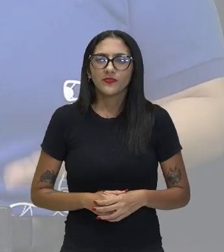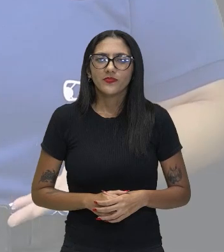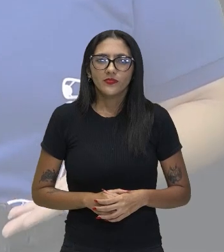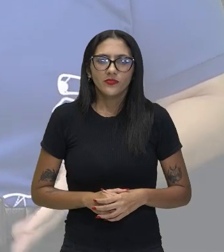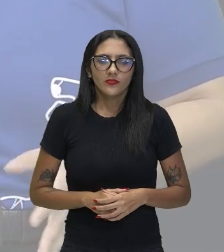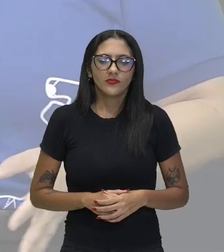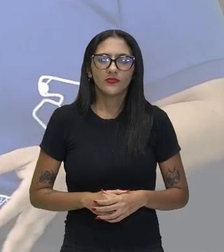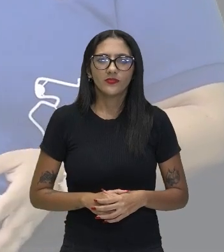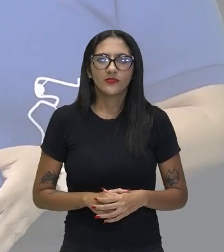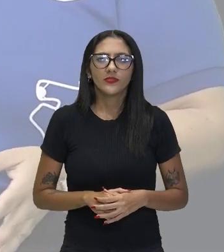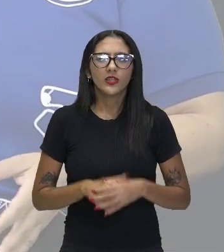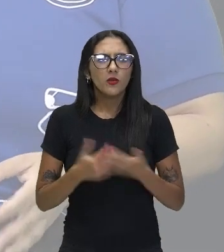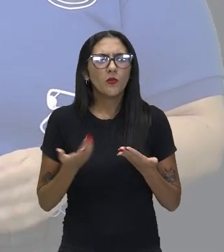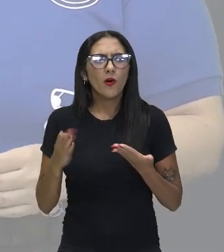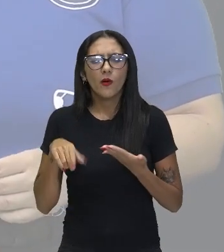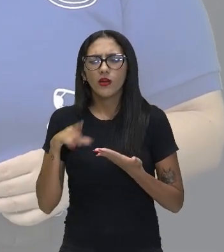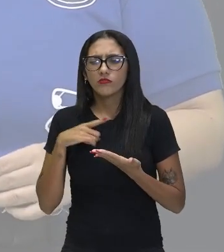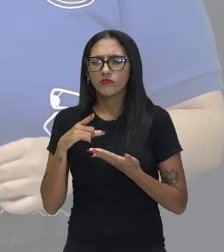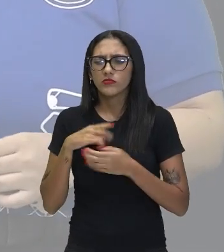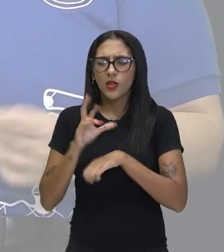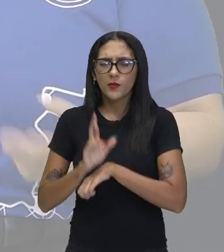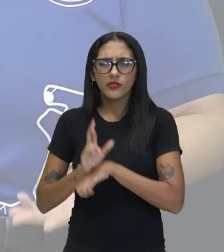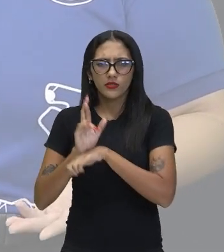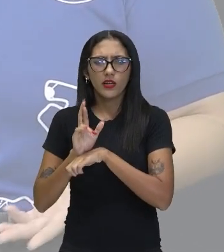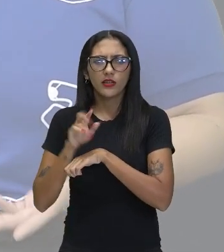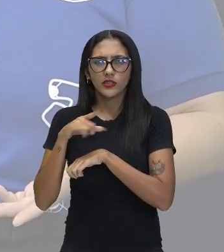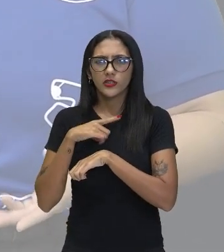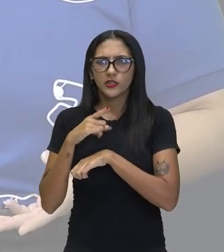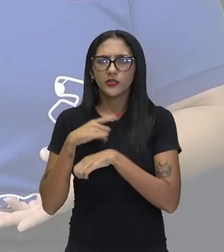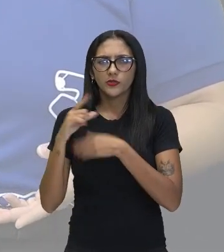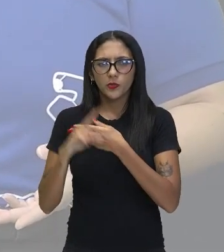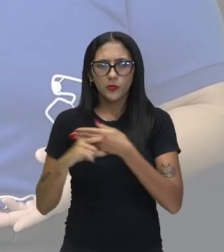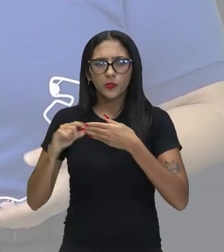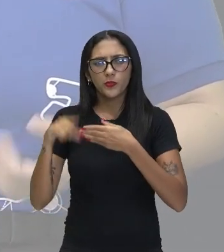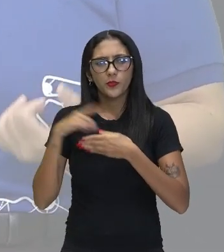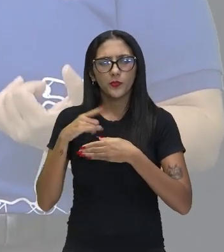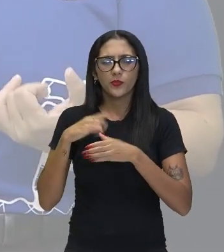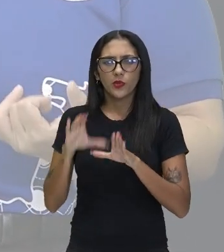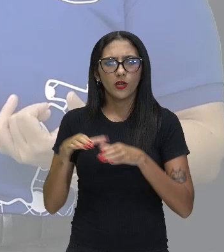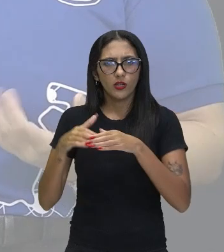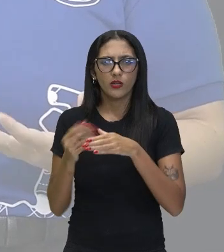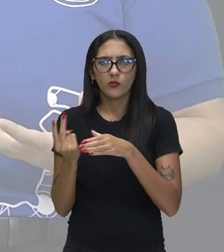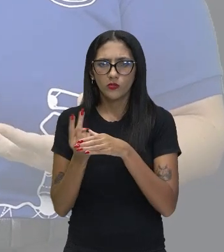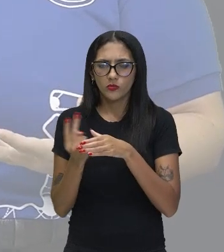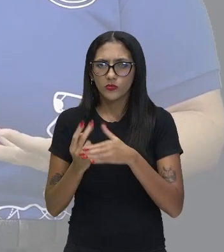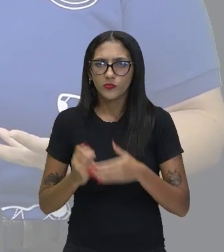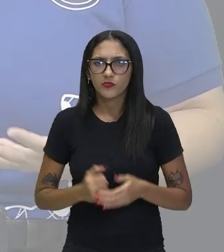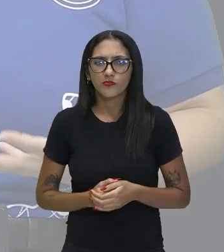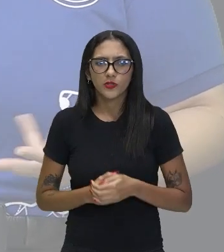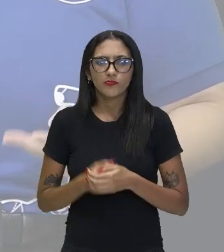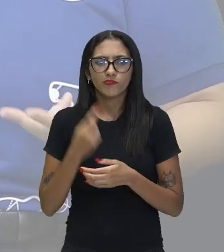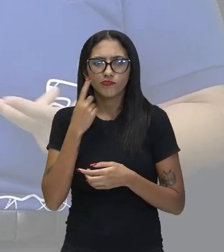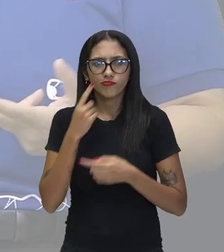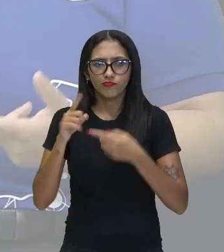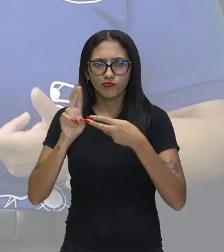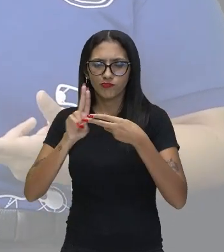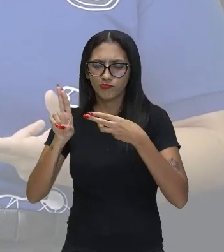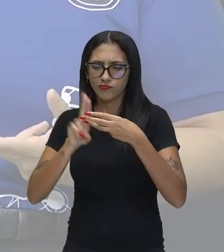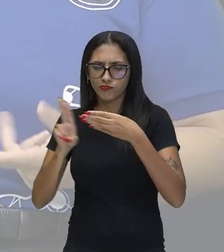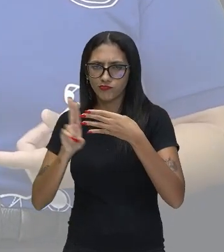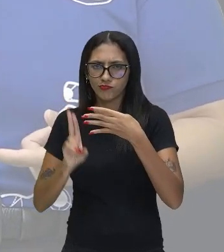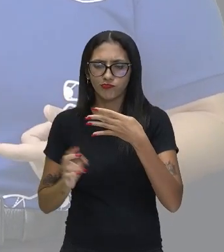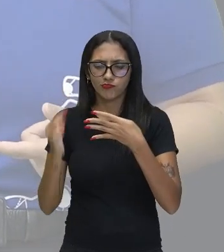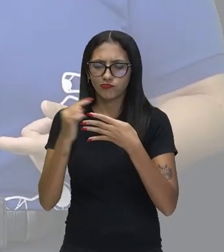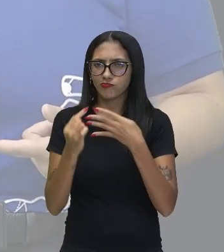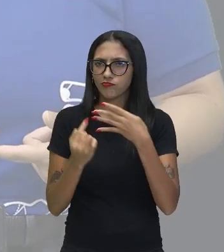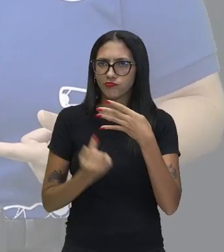os representantes dessa vertente aqui do movimento antropofágico? Ora, Manuel Bandeira, Oswald de Andrade, Mário